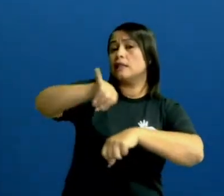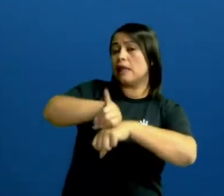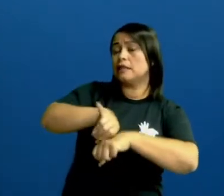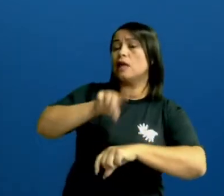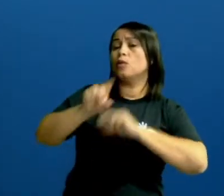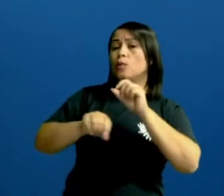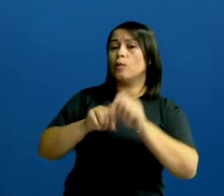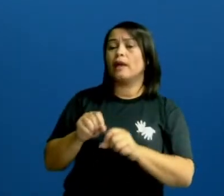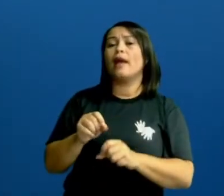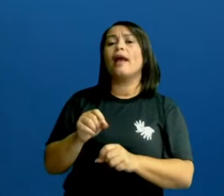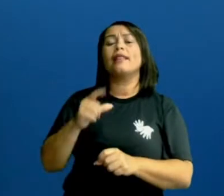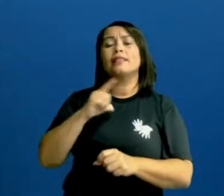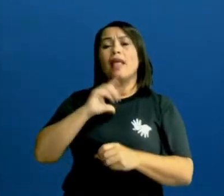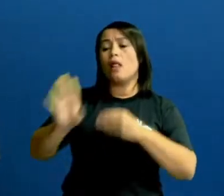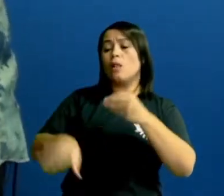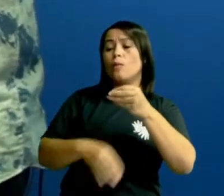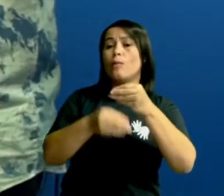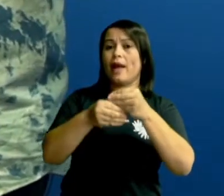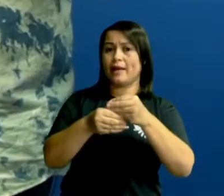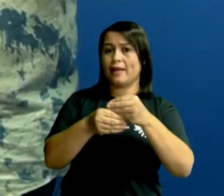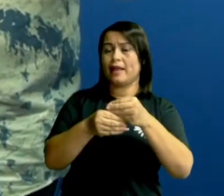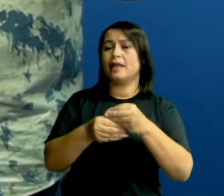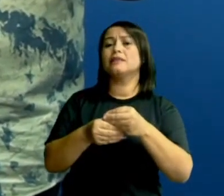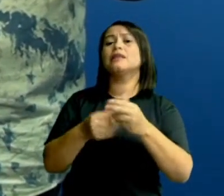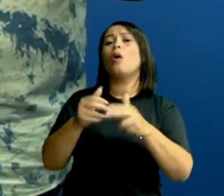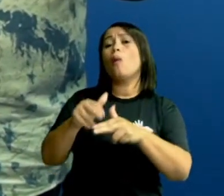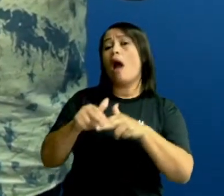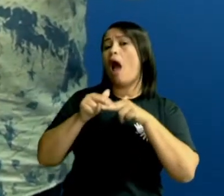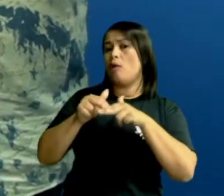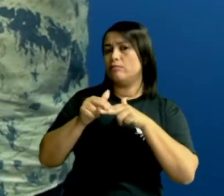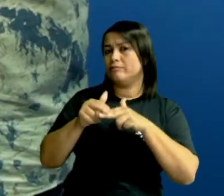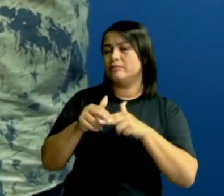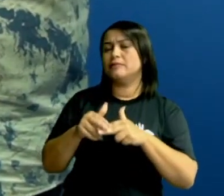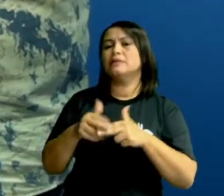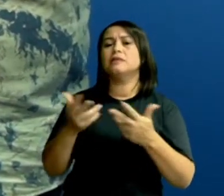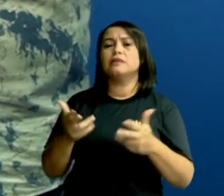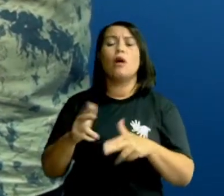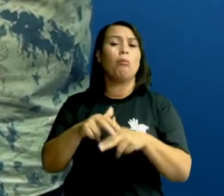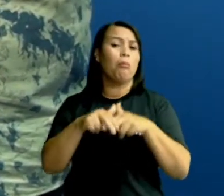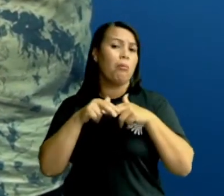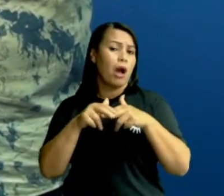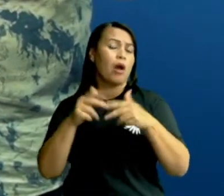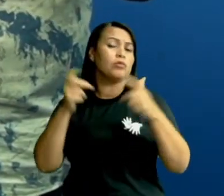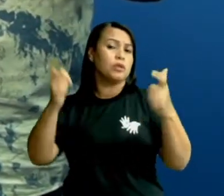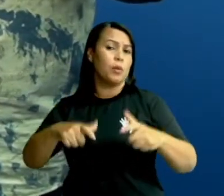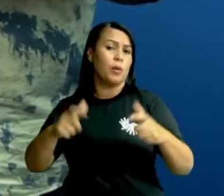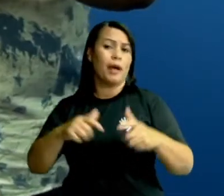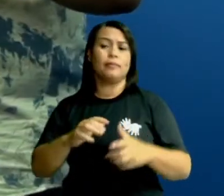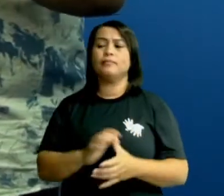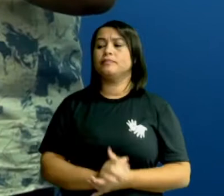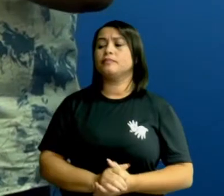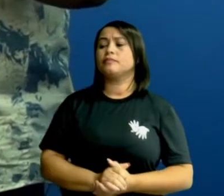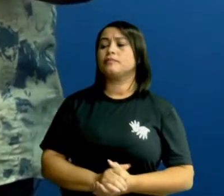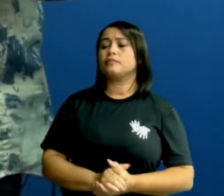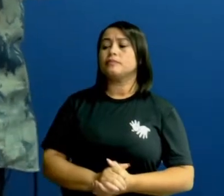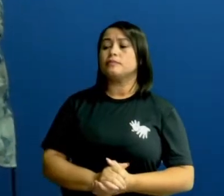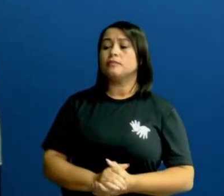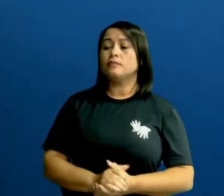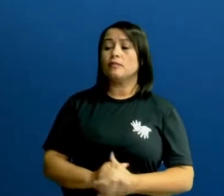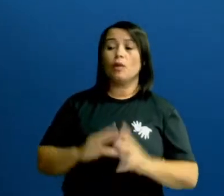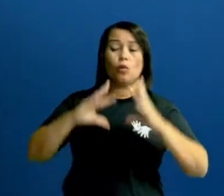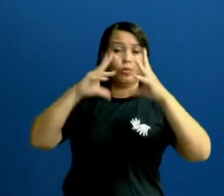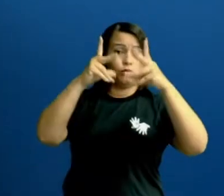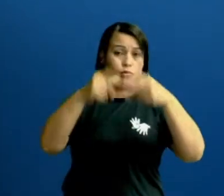cidade está acrescentando uma circunstância, ou seja, uma circunstância de lugar. Todos